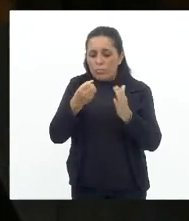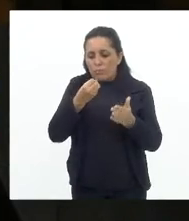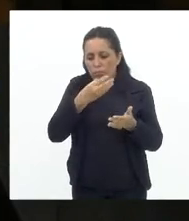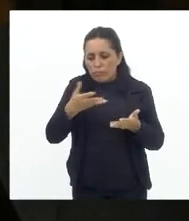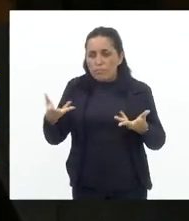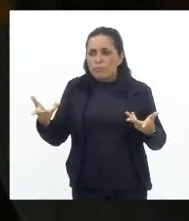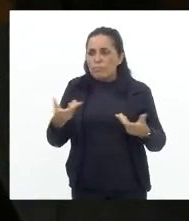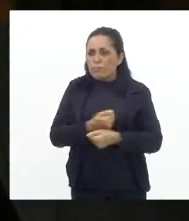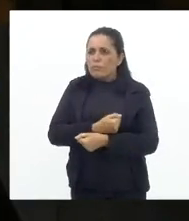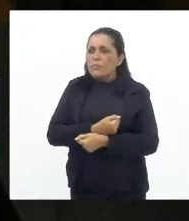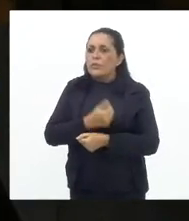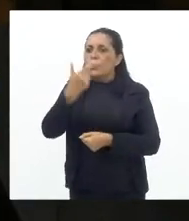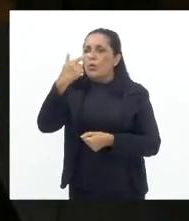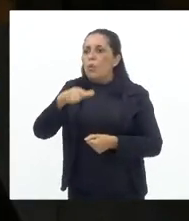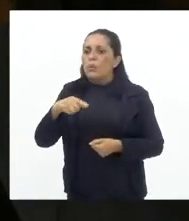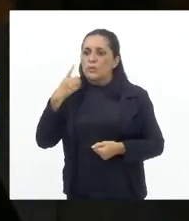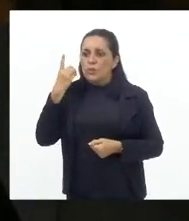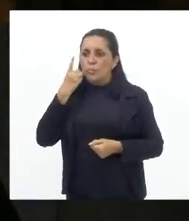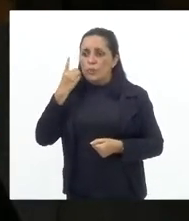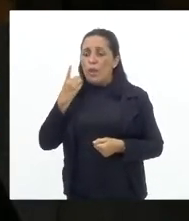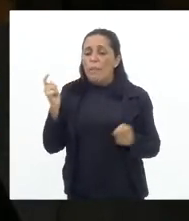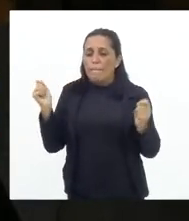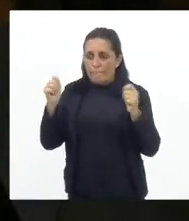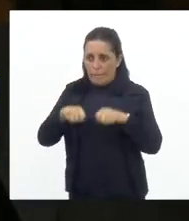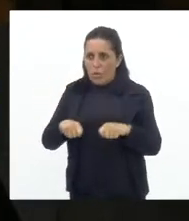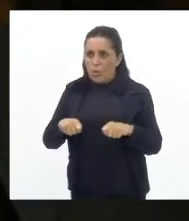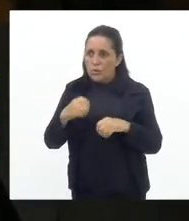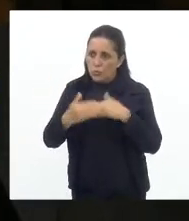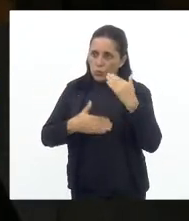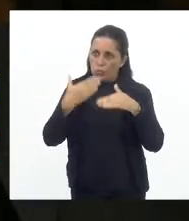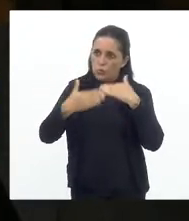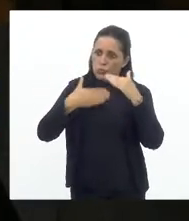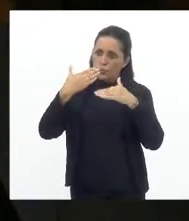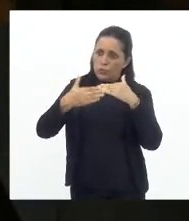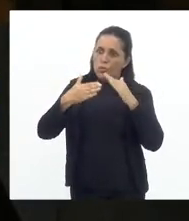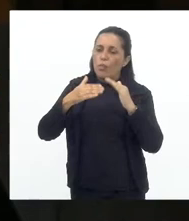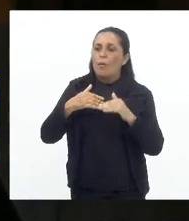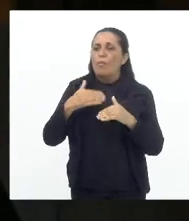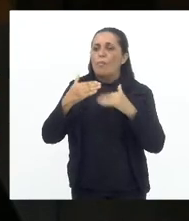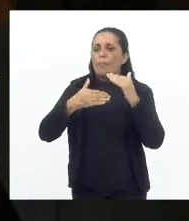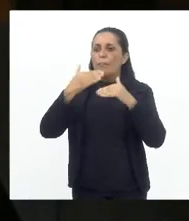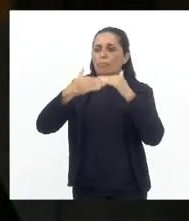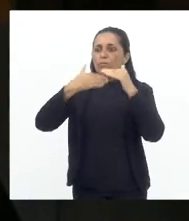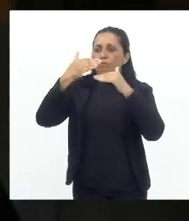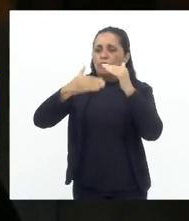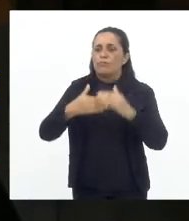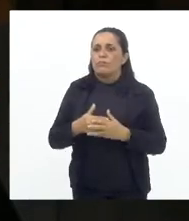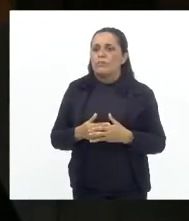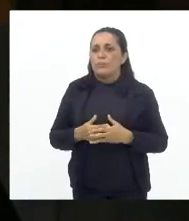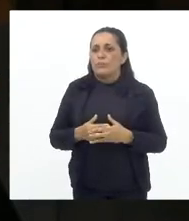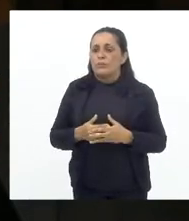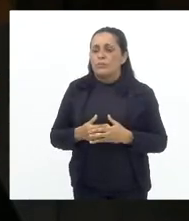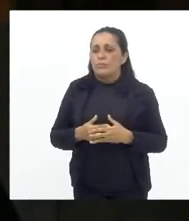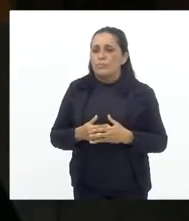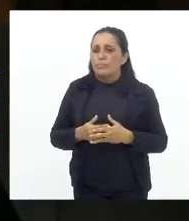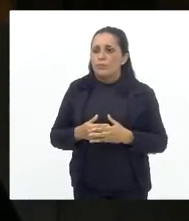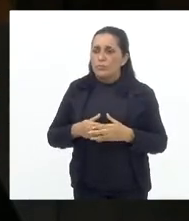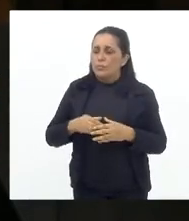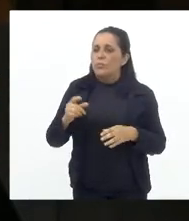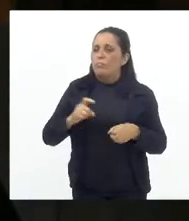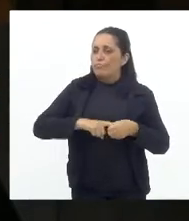projeto de vossa excelência e de outras deputadas para que possam construir um processo de emancipação